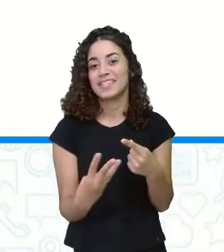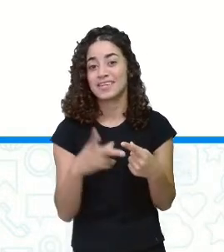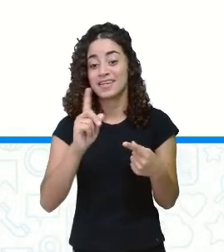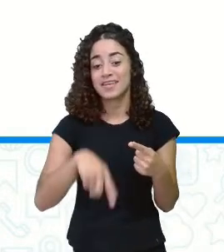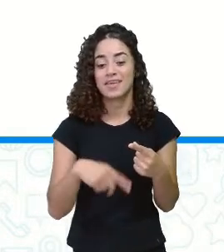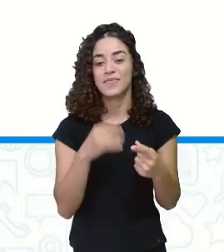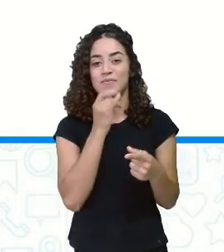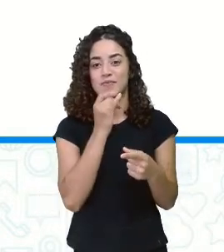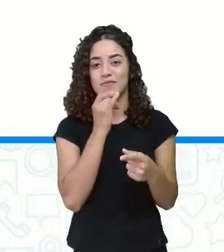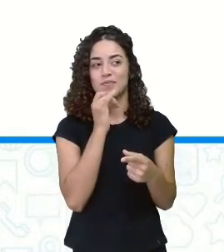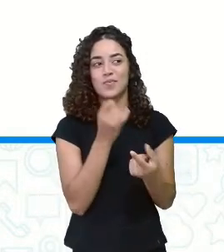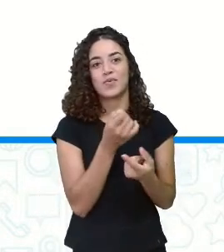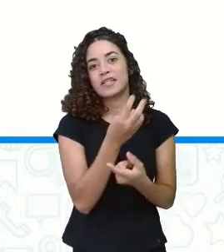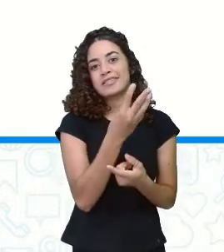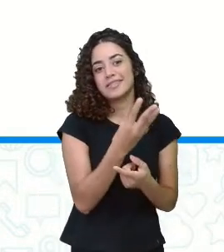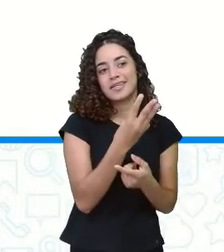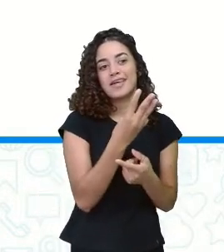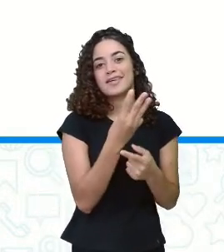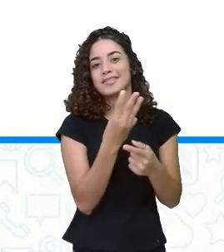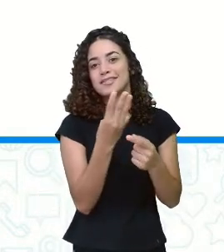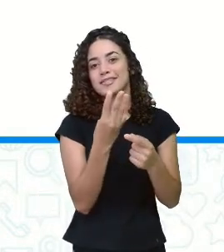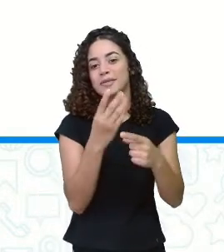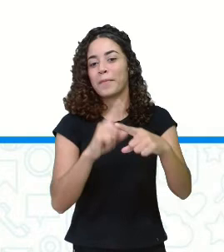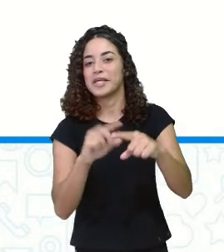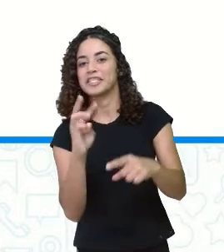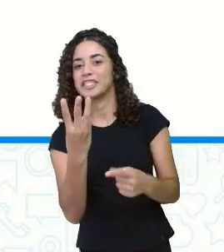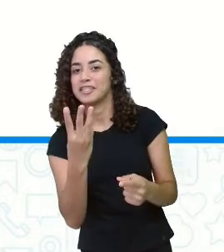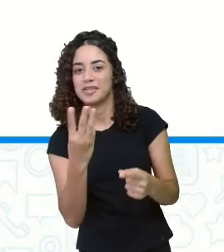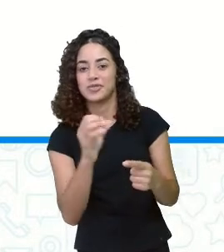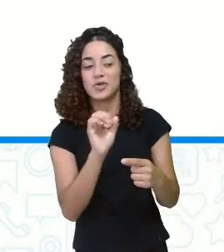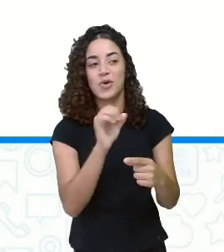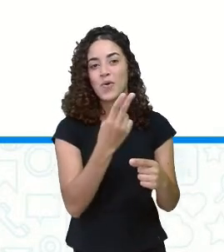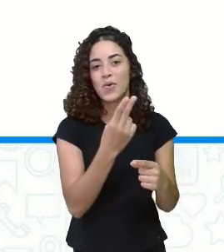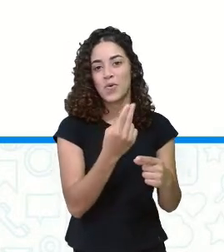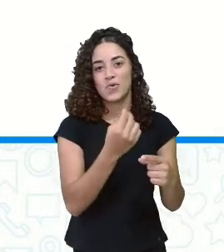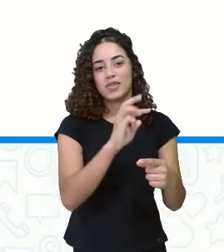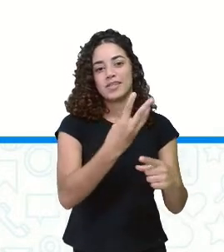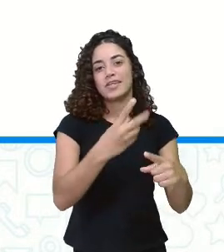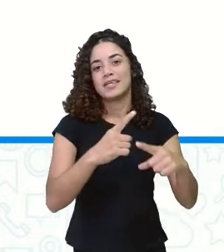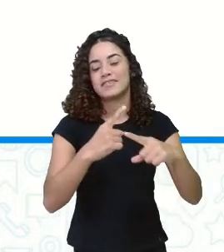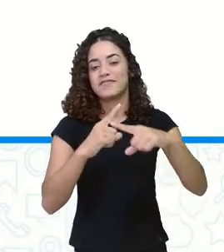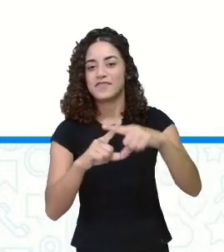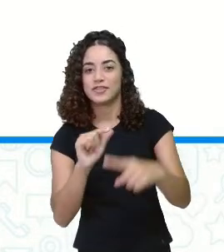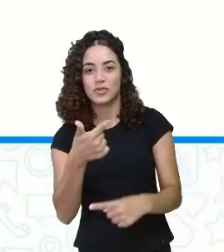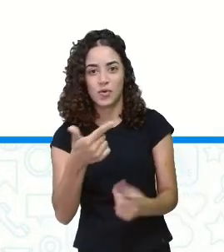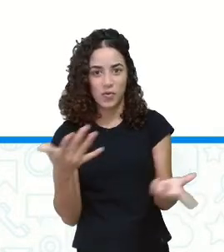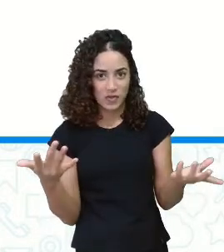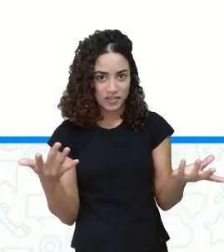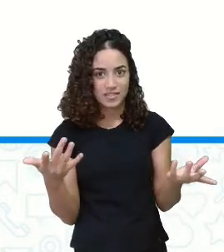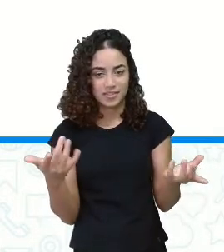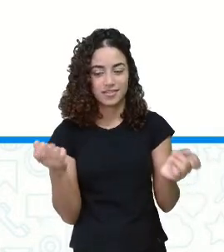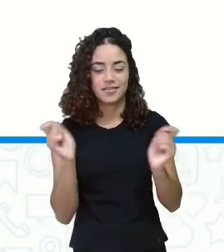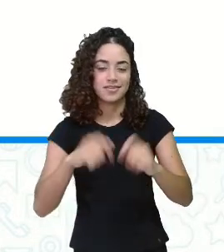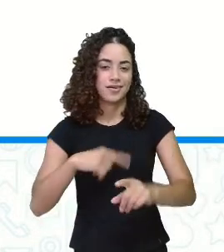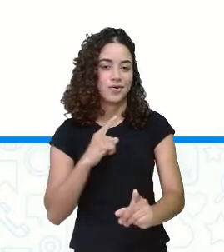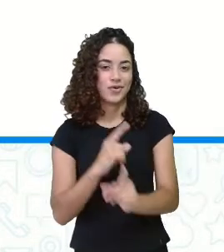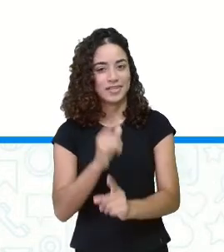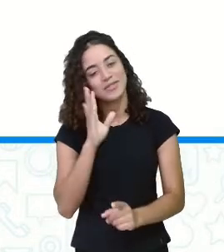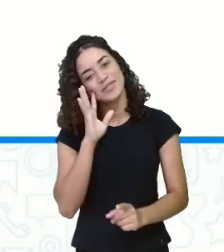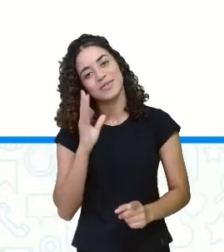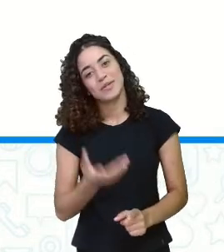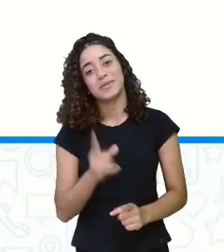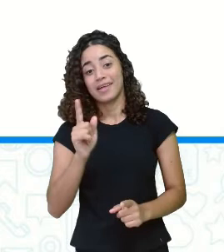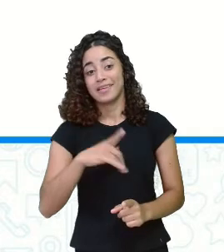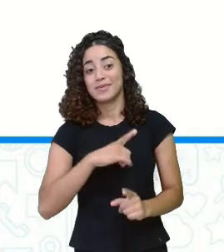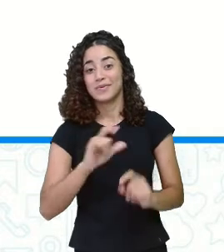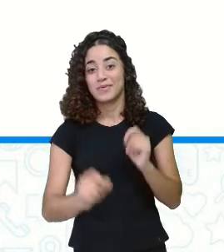e somar 2 vezes. Ou pegar essa quantidade e multiplicar por 2. Então, a gente tem aí o